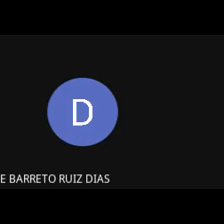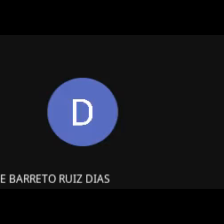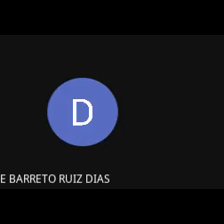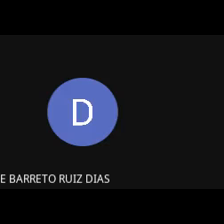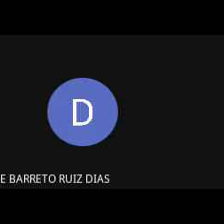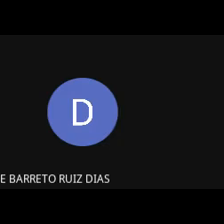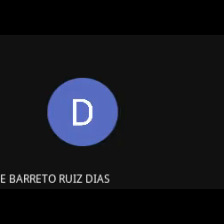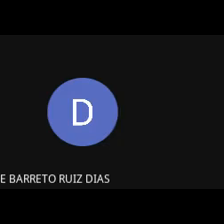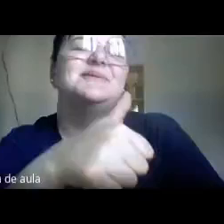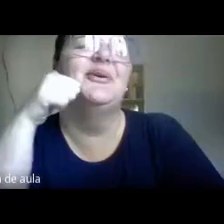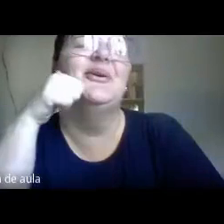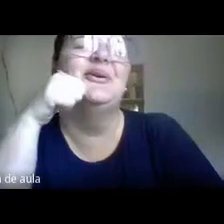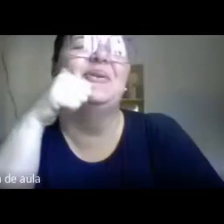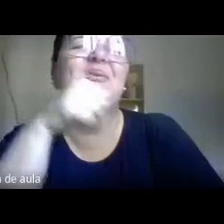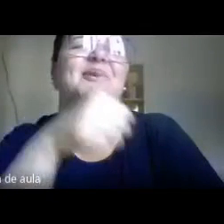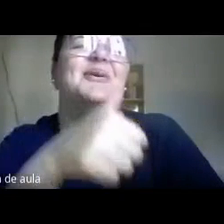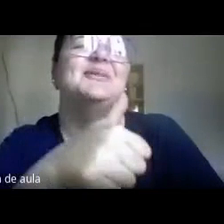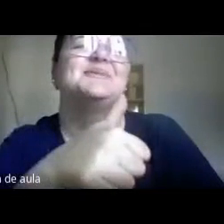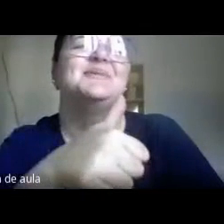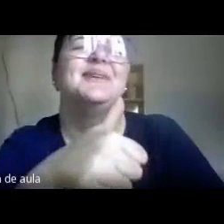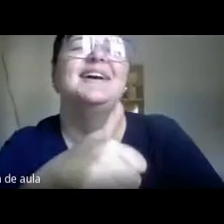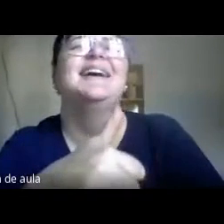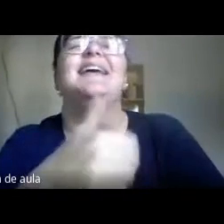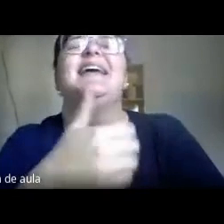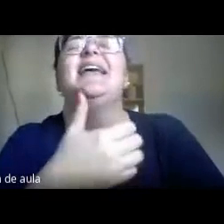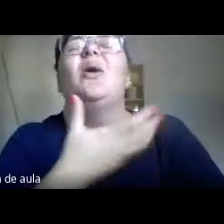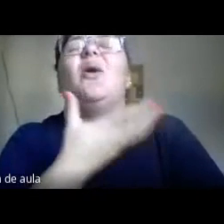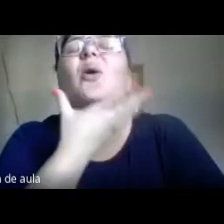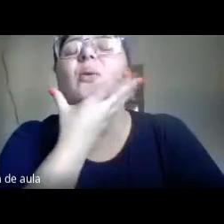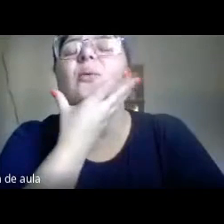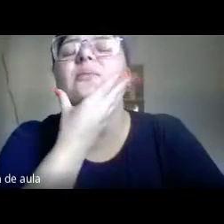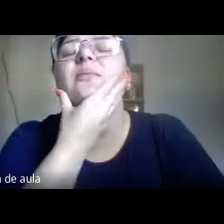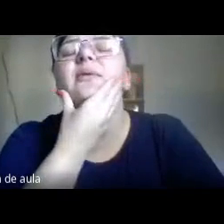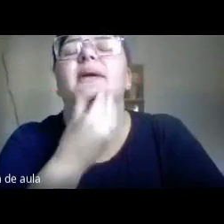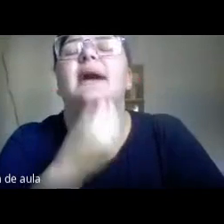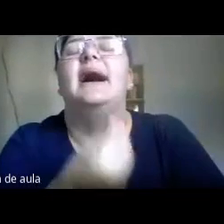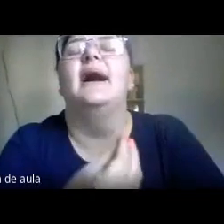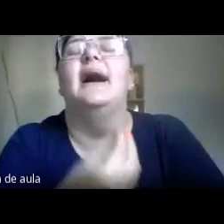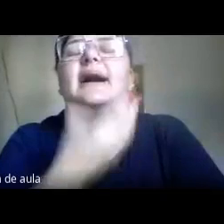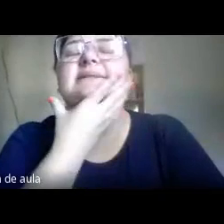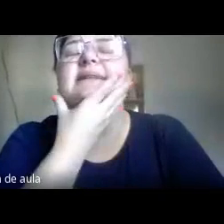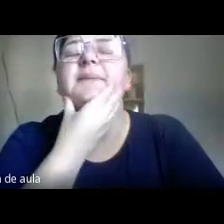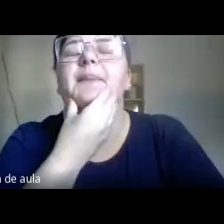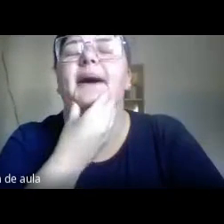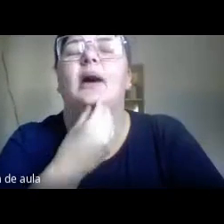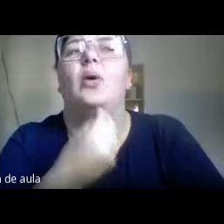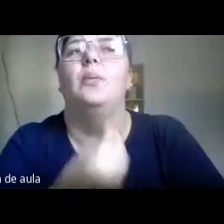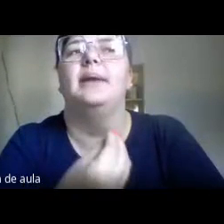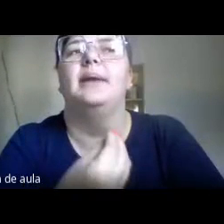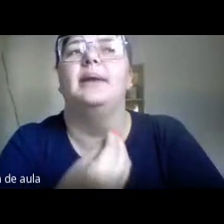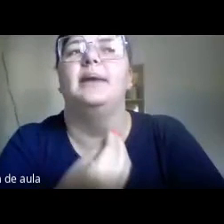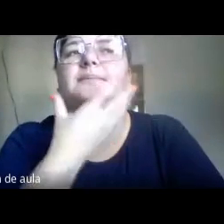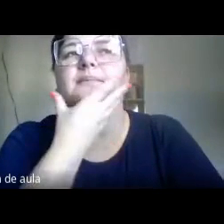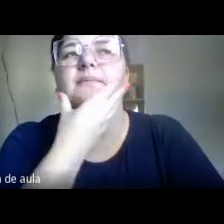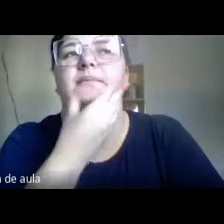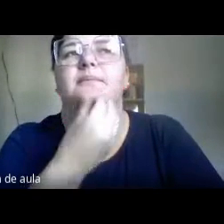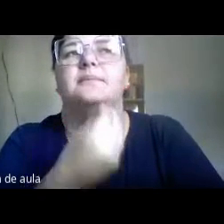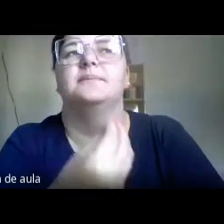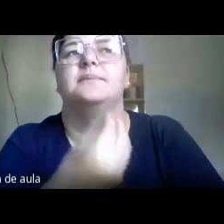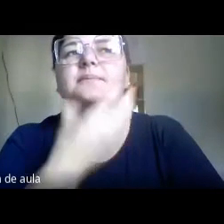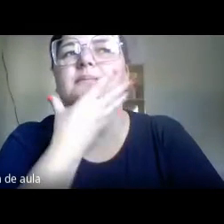No rosto. No rosto. Ou assim para homem.